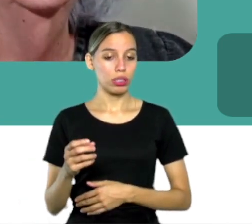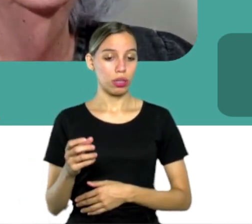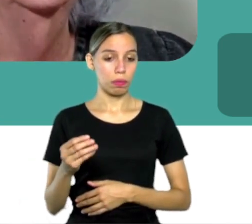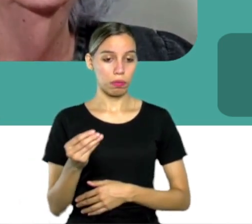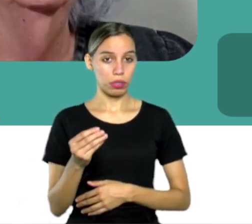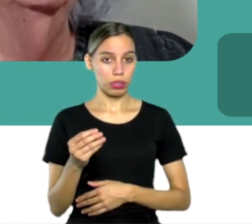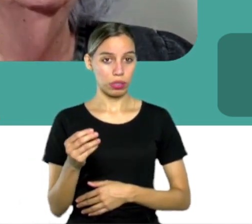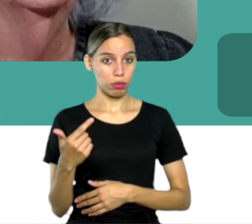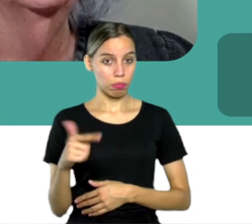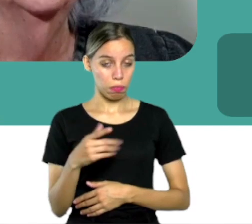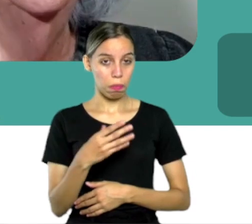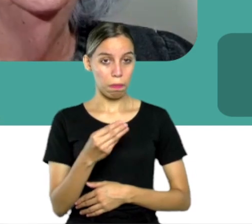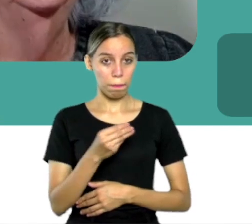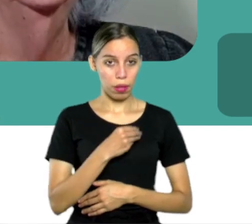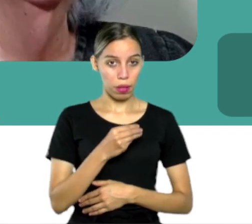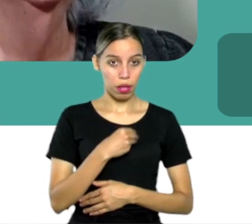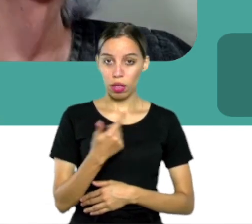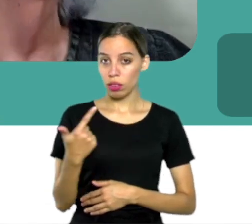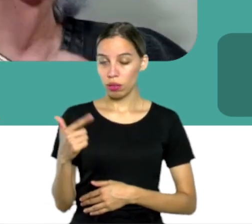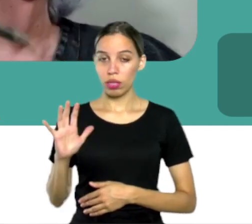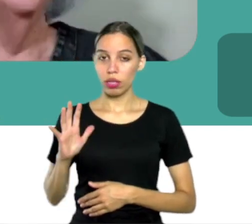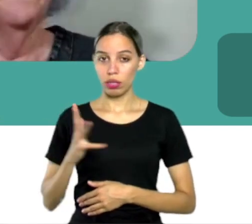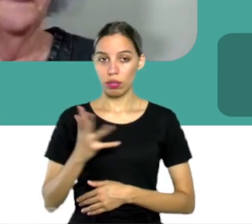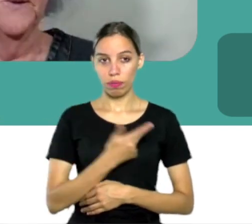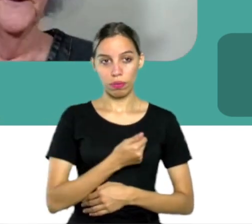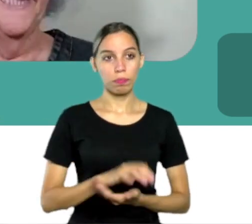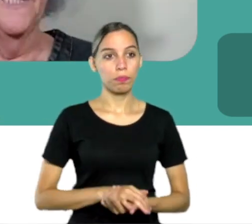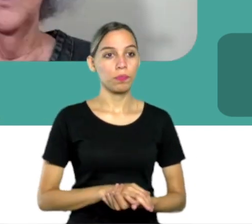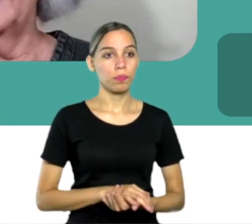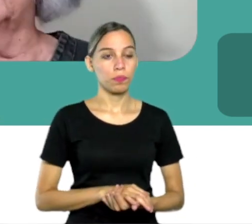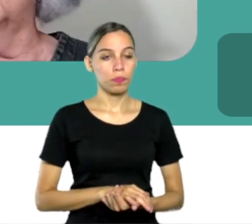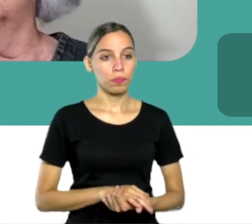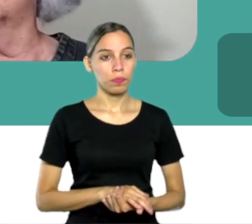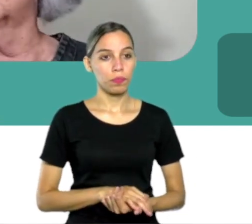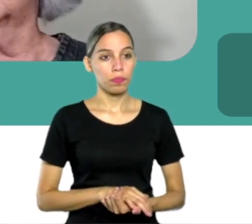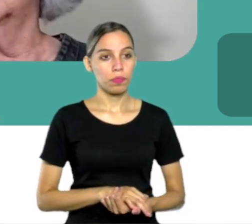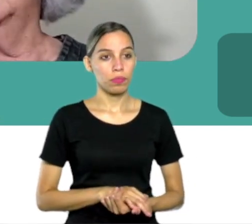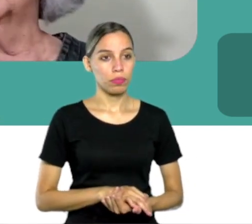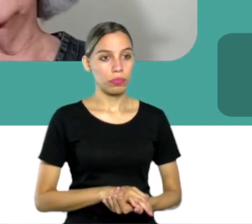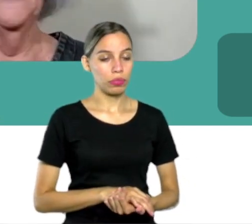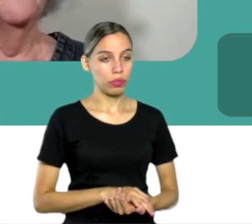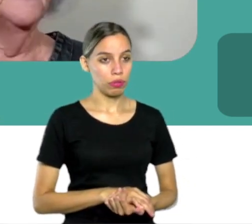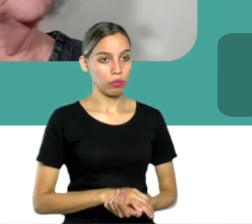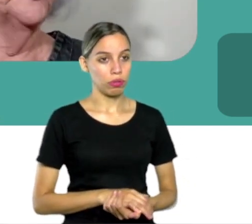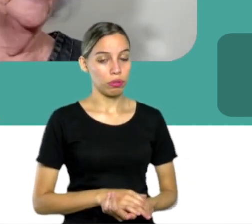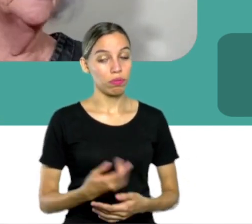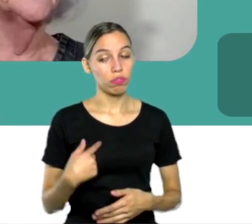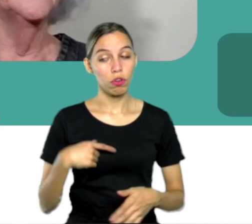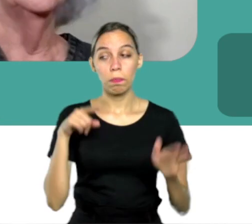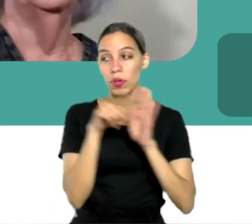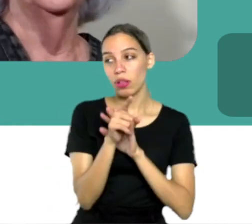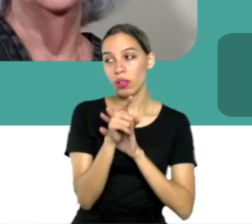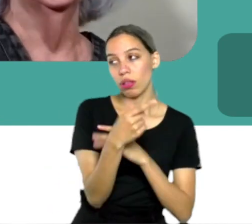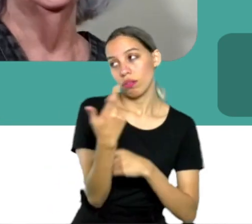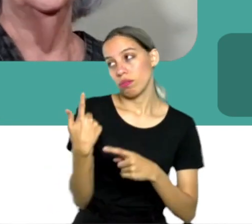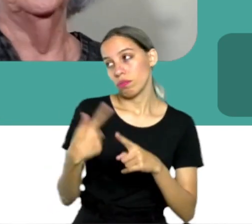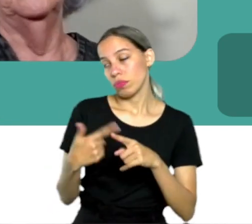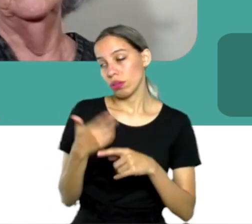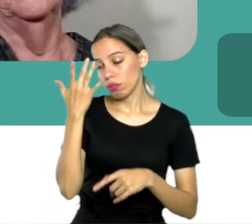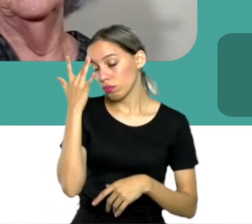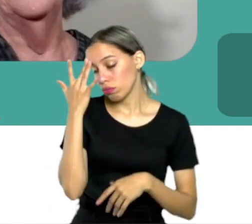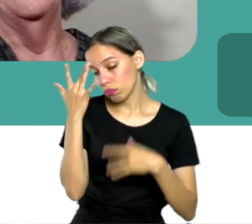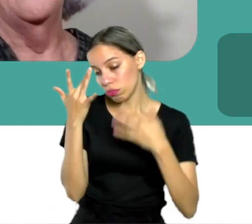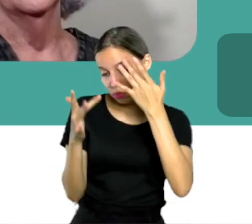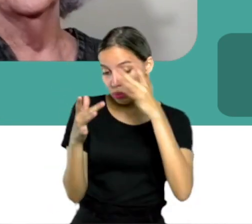Vamos aguardar, então, e a gente... eu vou até falar com ele, perguntar como é que estão os andamentos, que eu nem sei qual editora,